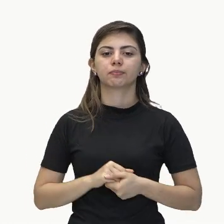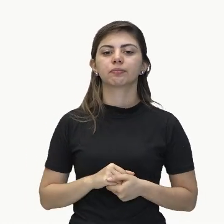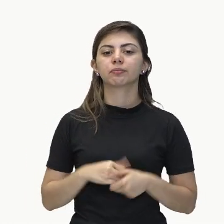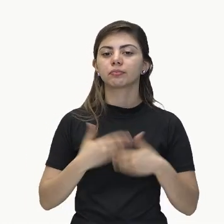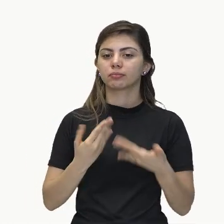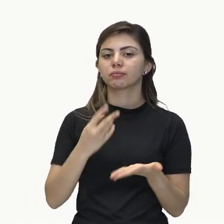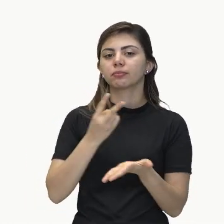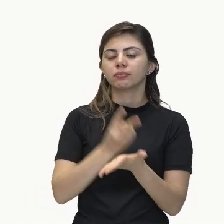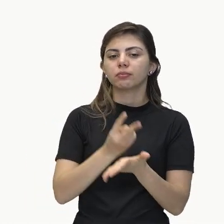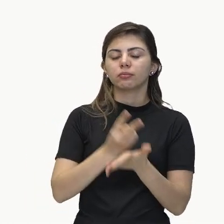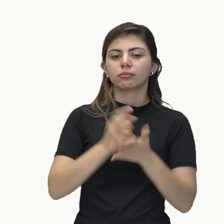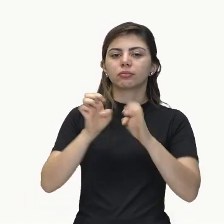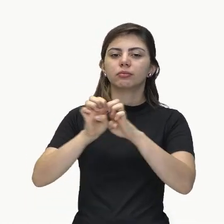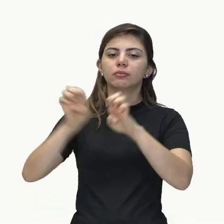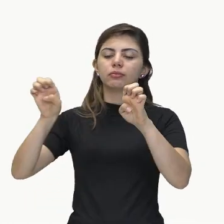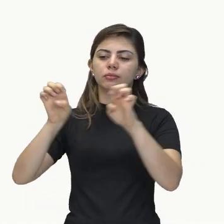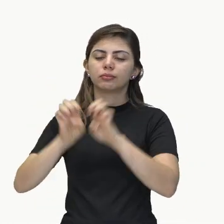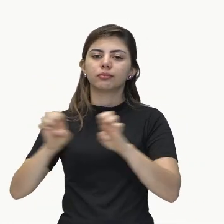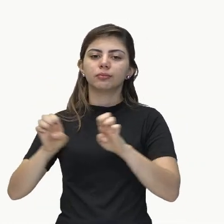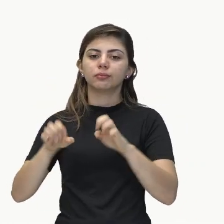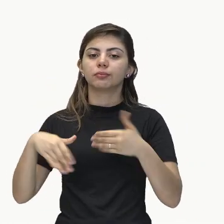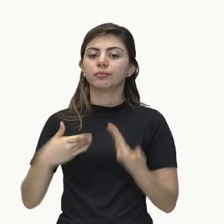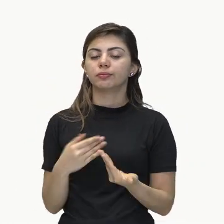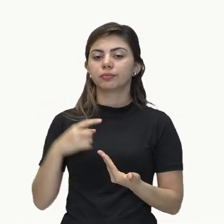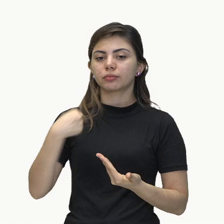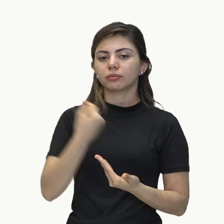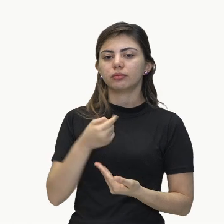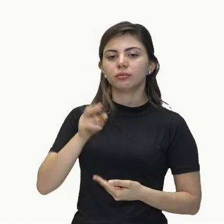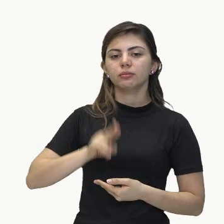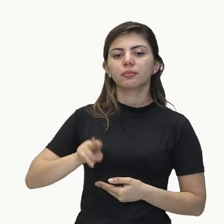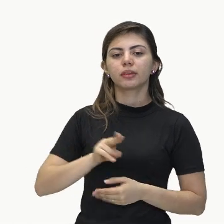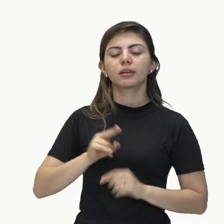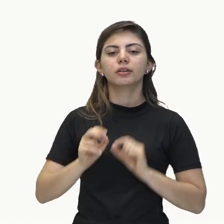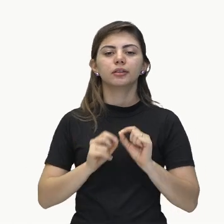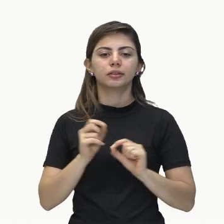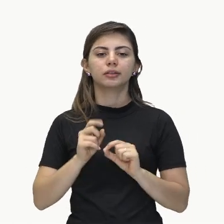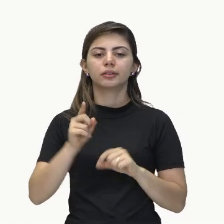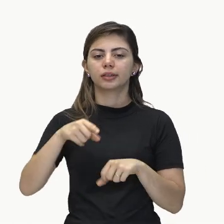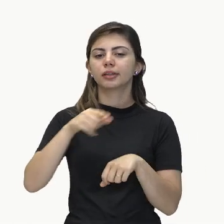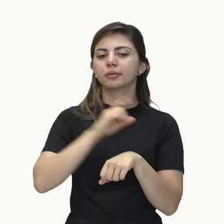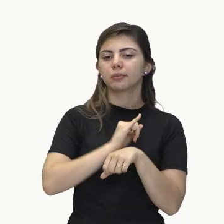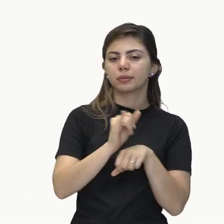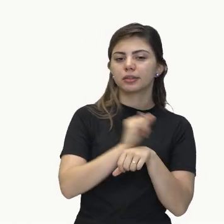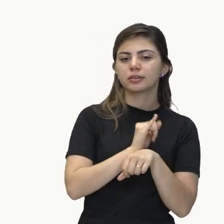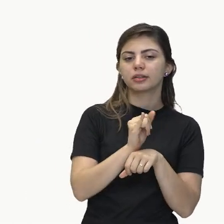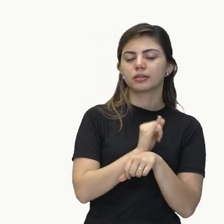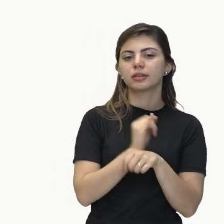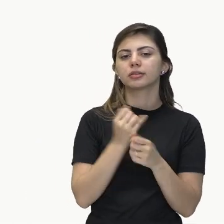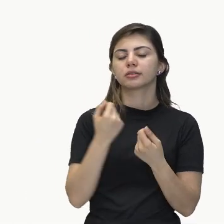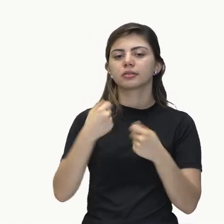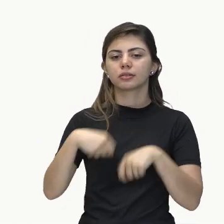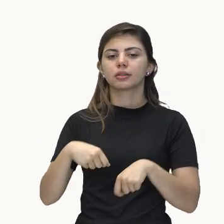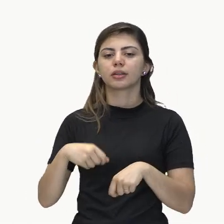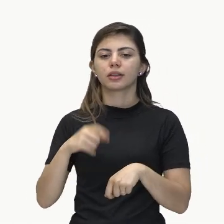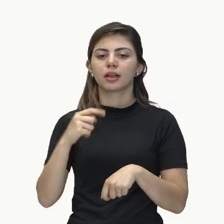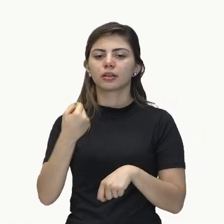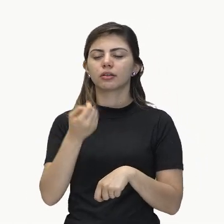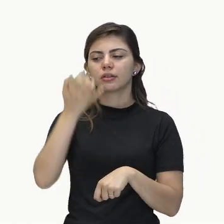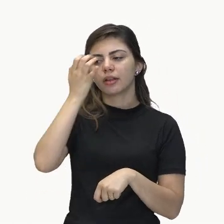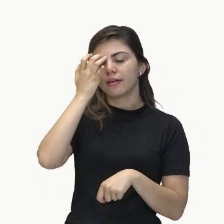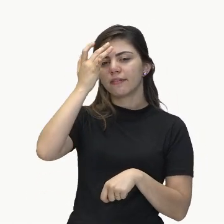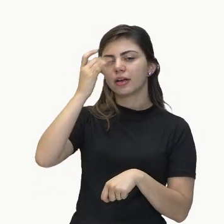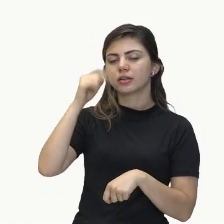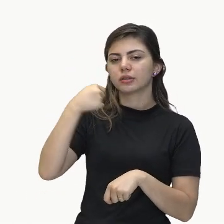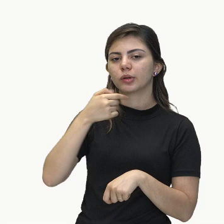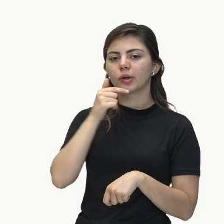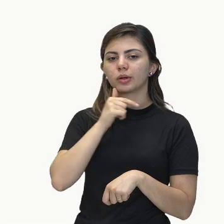desaparecer. Vamos, então, usar um recurso que é uma aplicação do princípio multiplicativo para deixar o sistema com